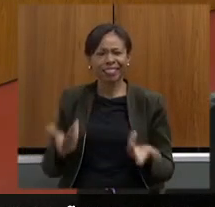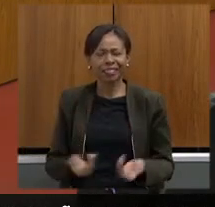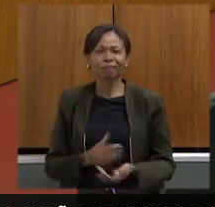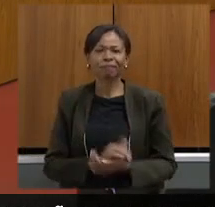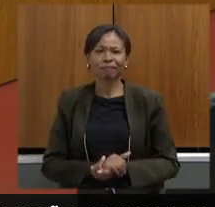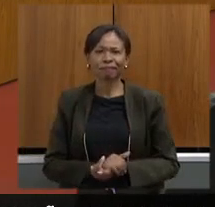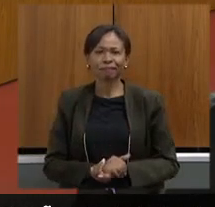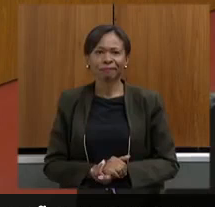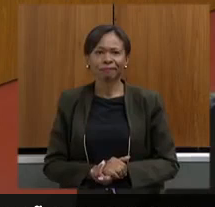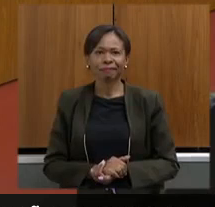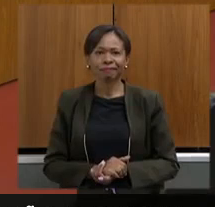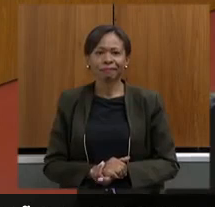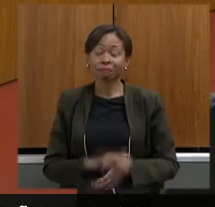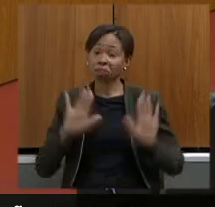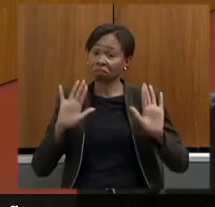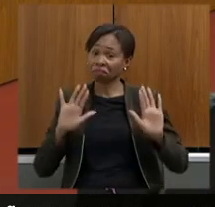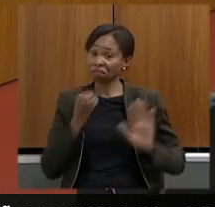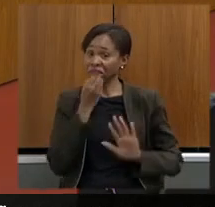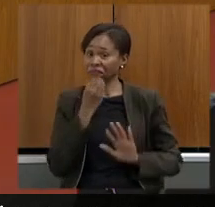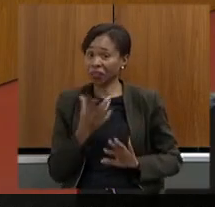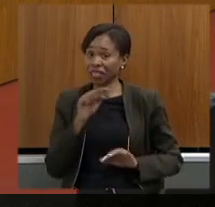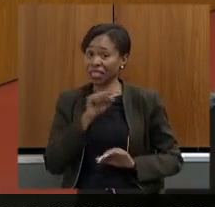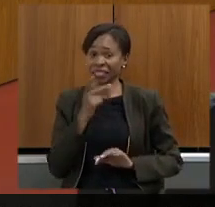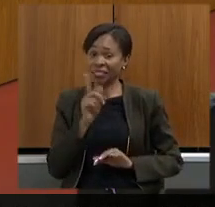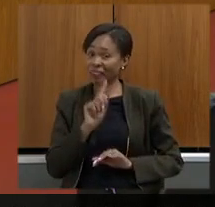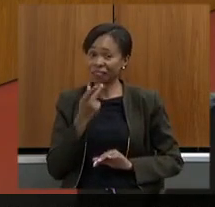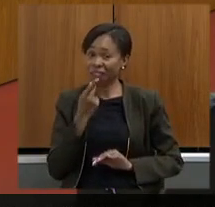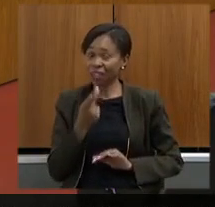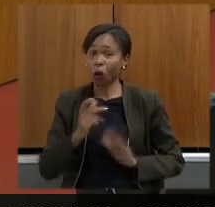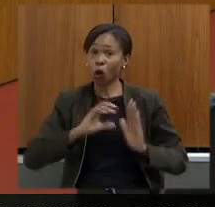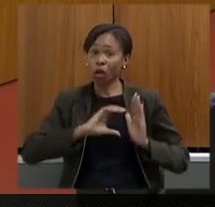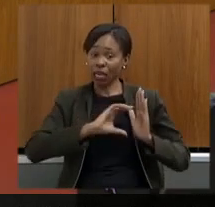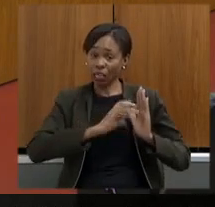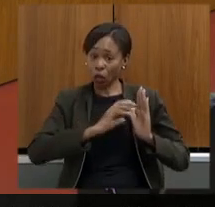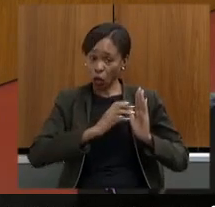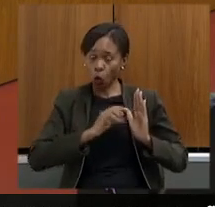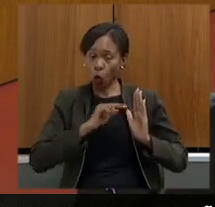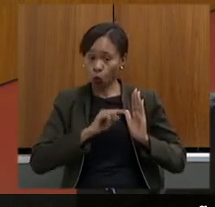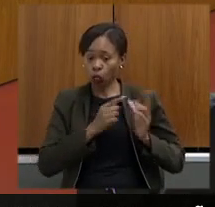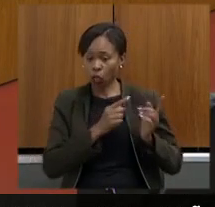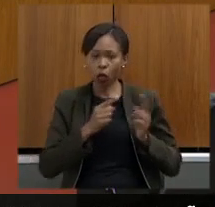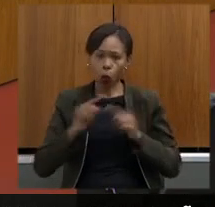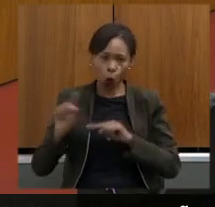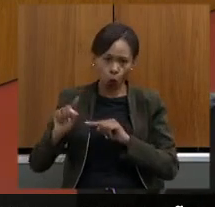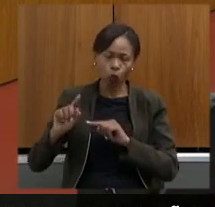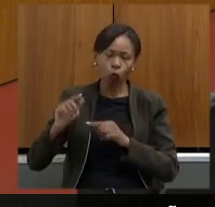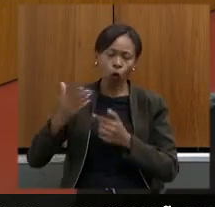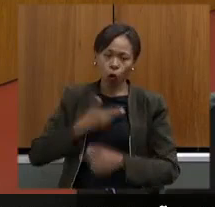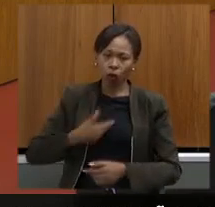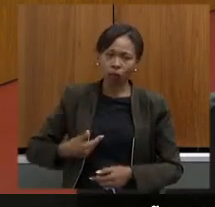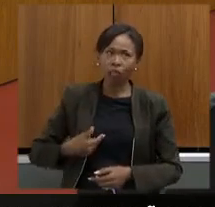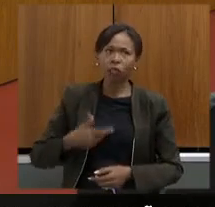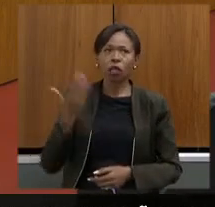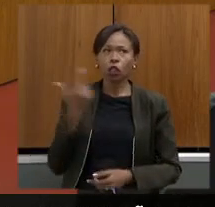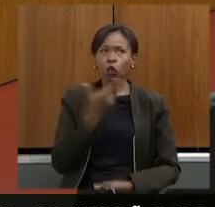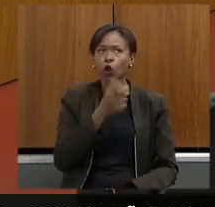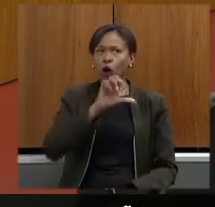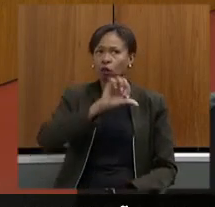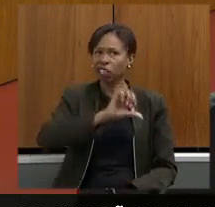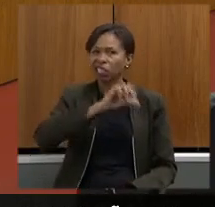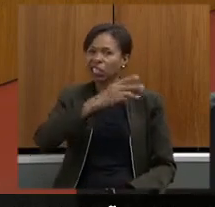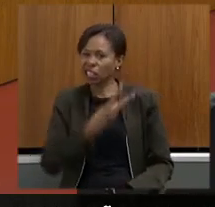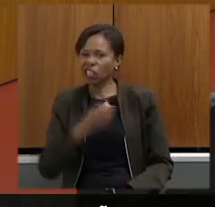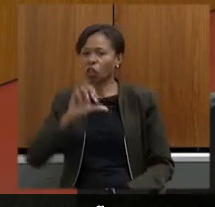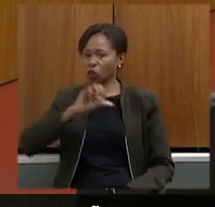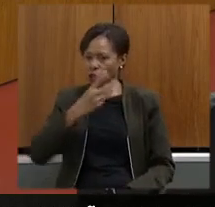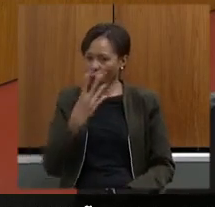Ainda bem que ele não falou como é que a oposição é tratado não confia Municipal de 93 94 e nem o